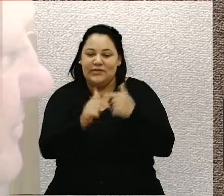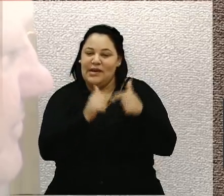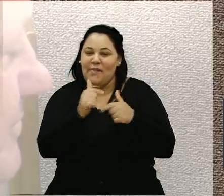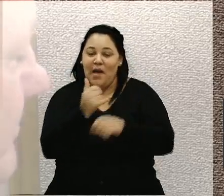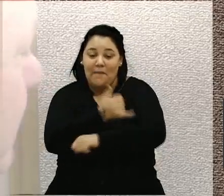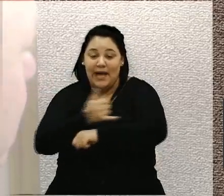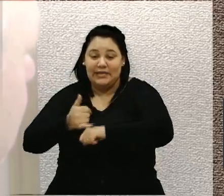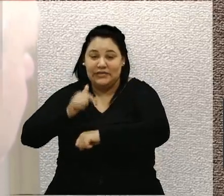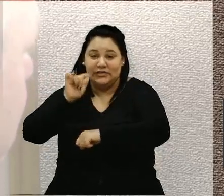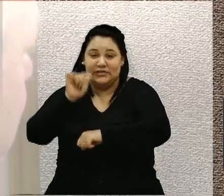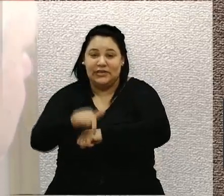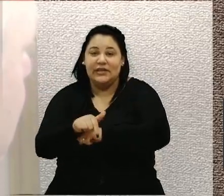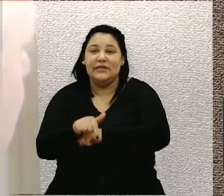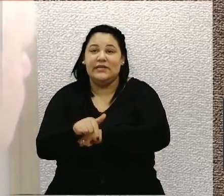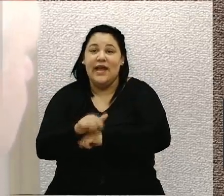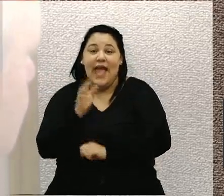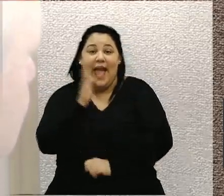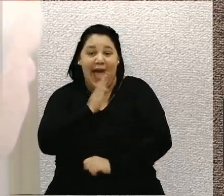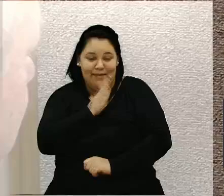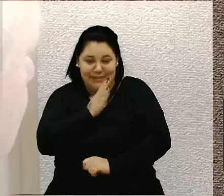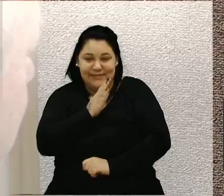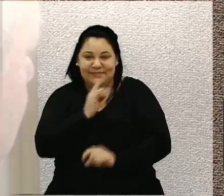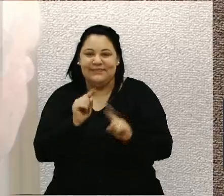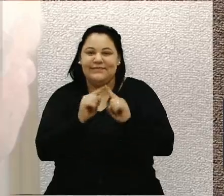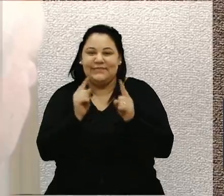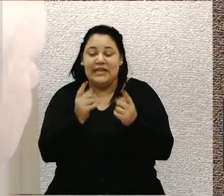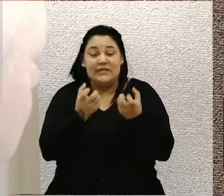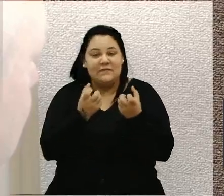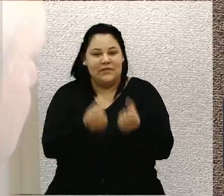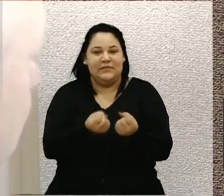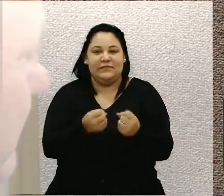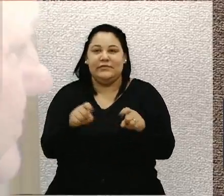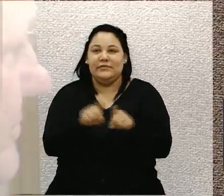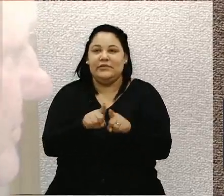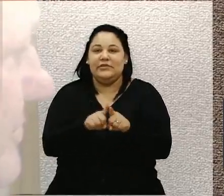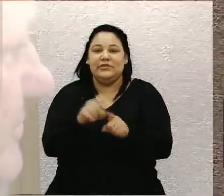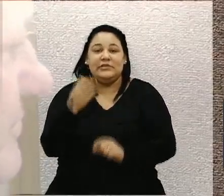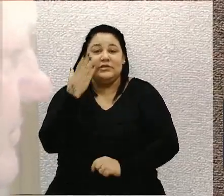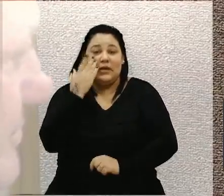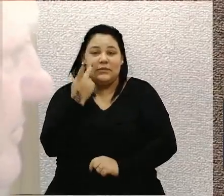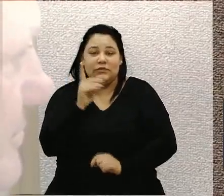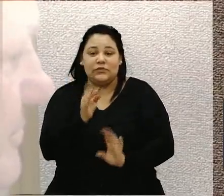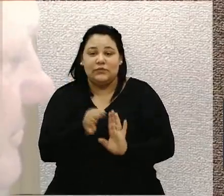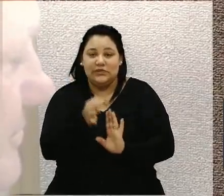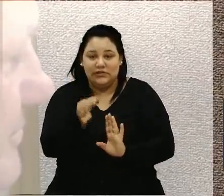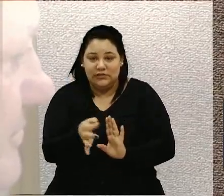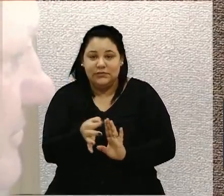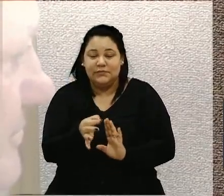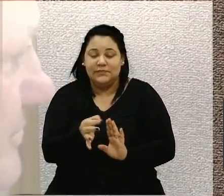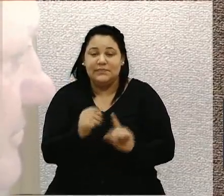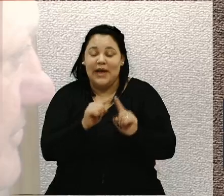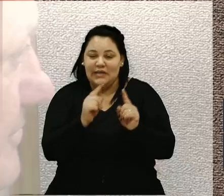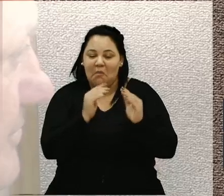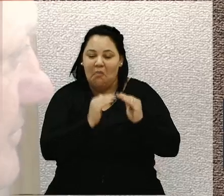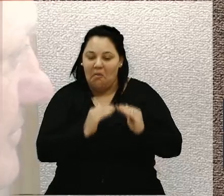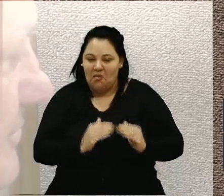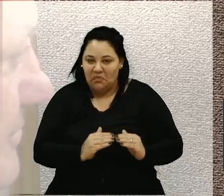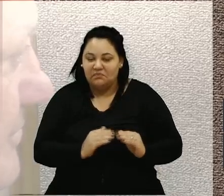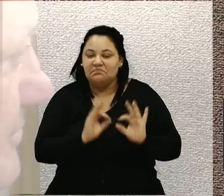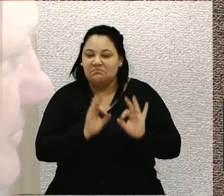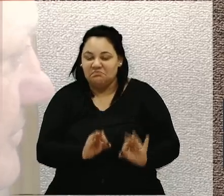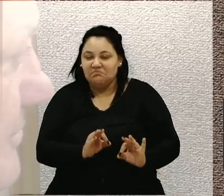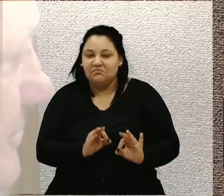Foi uma atuação firme, rápida, mas firme. A gente sabe do teu posicionamento, mas muito coerente, né?